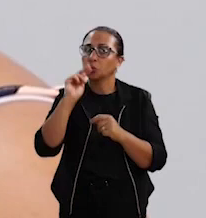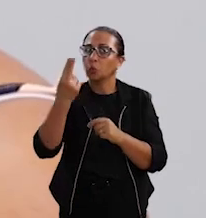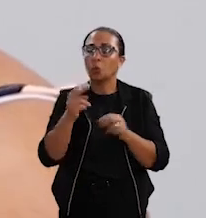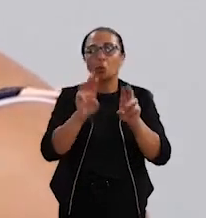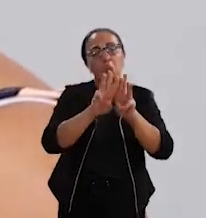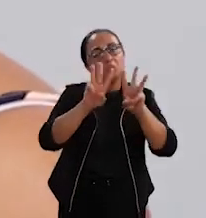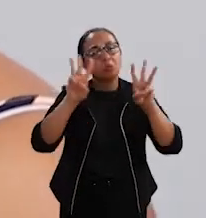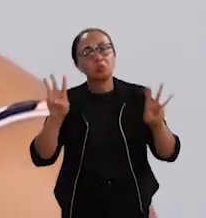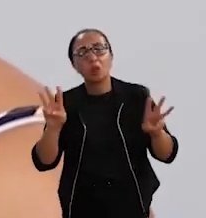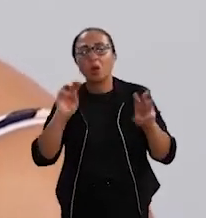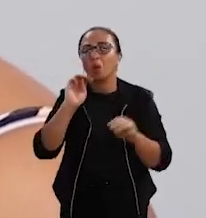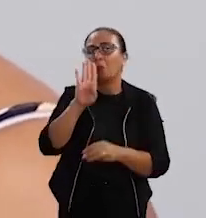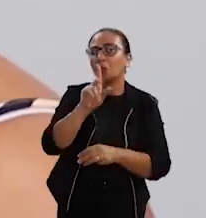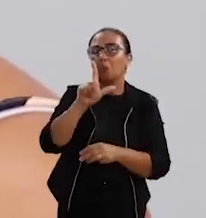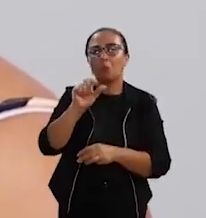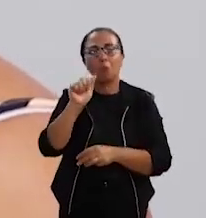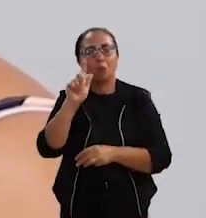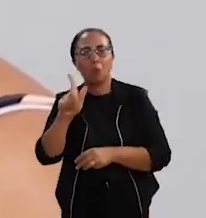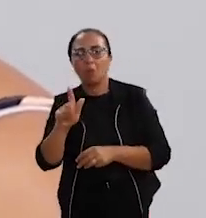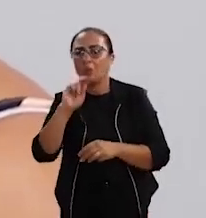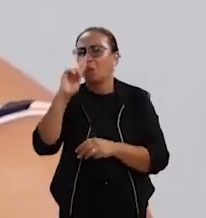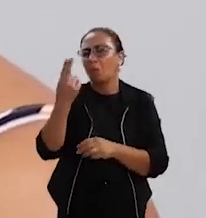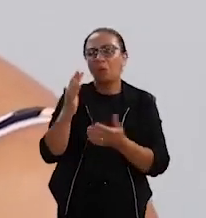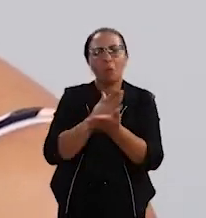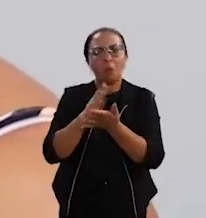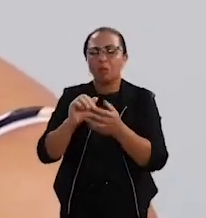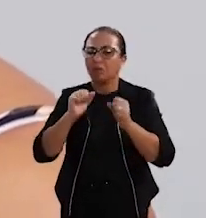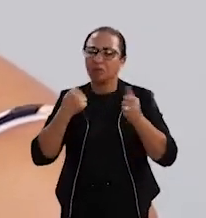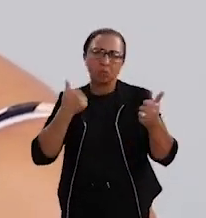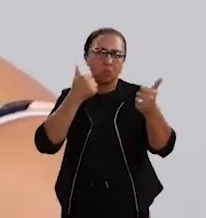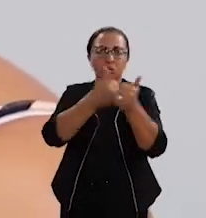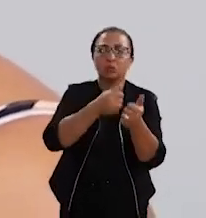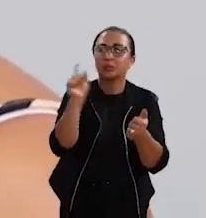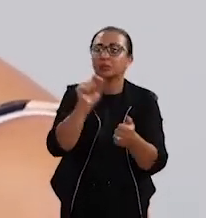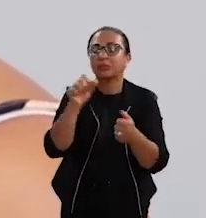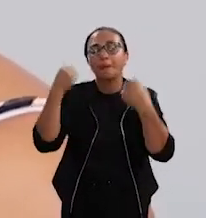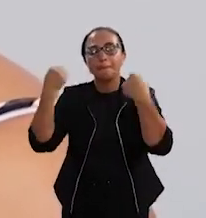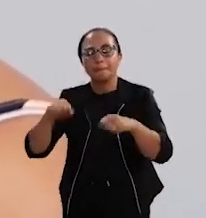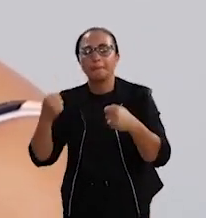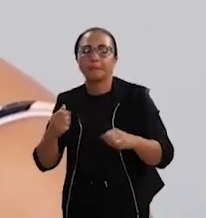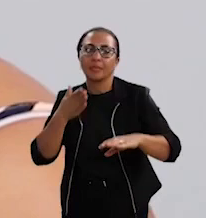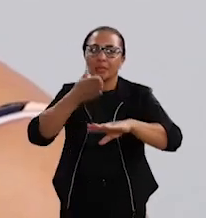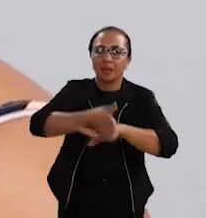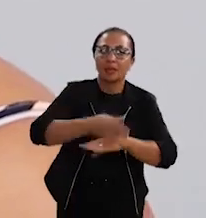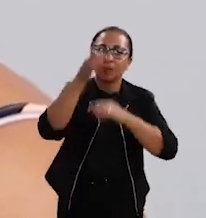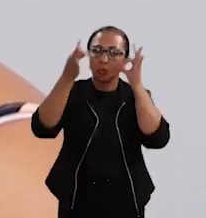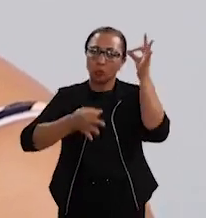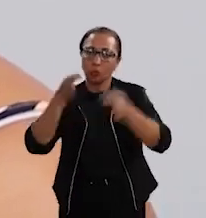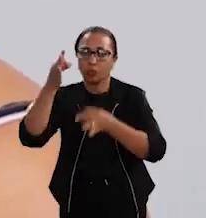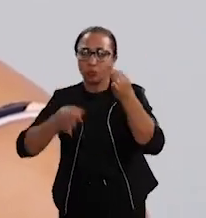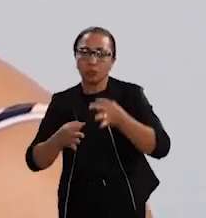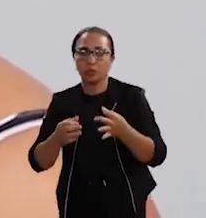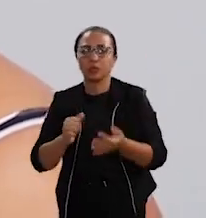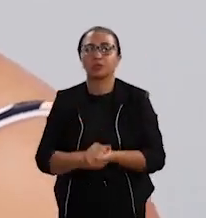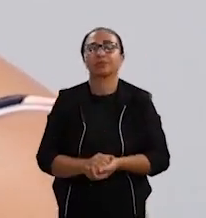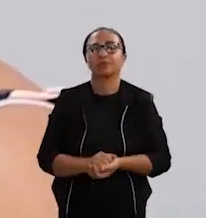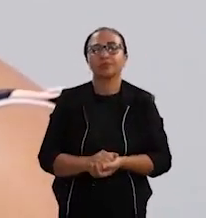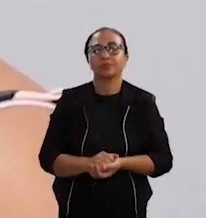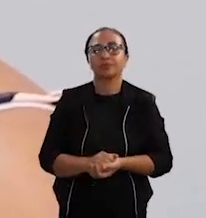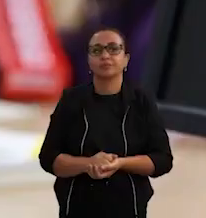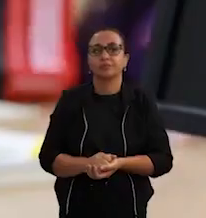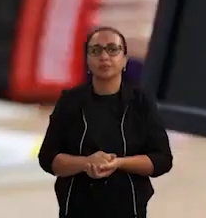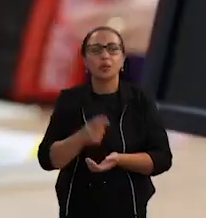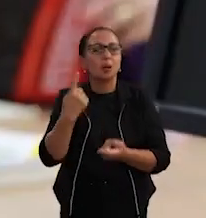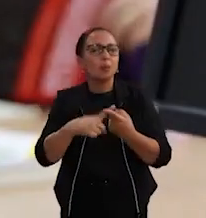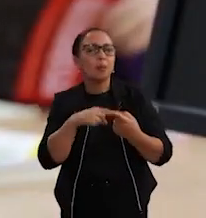dito, ou de um site, um blog, ou algo que aproxime, né, quem precisa do acesso à